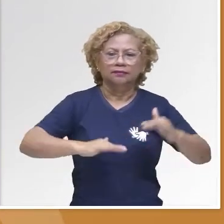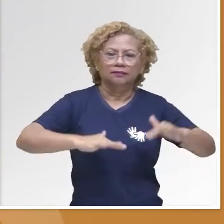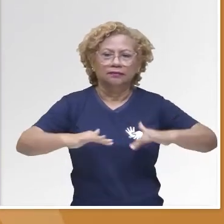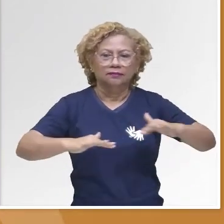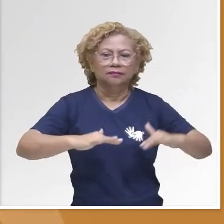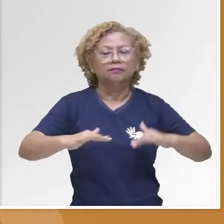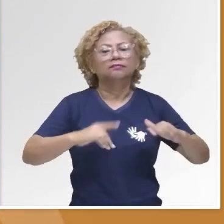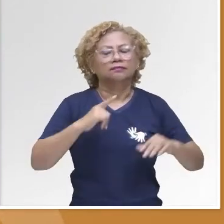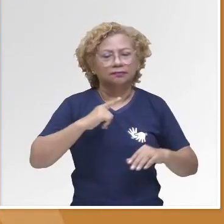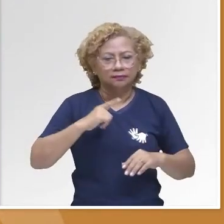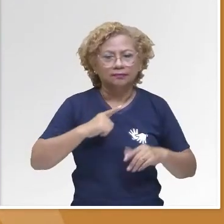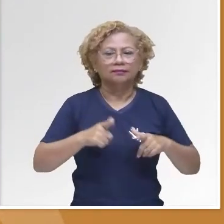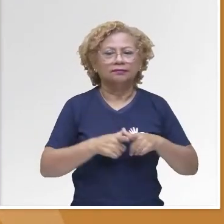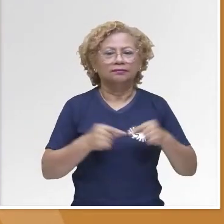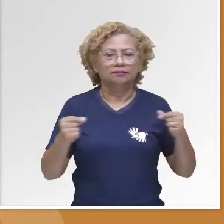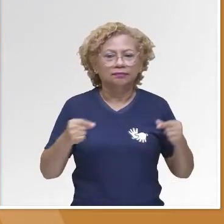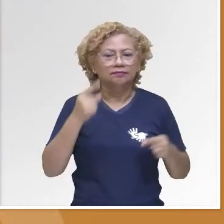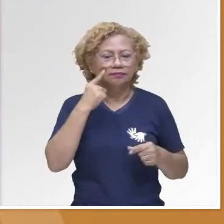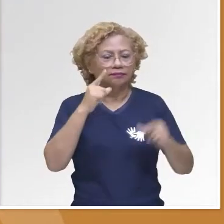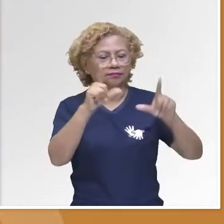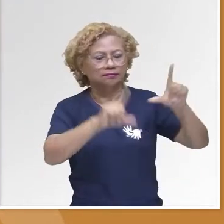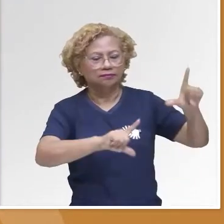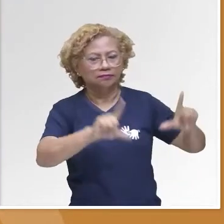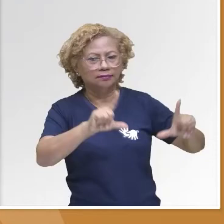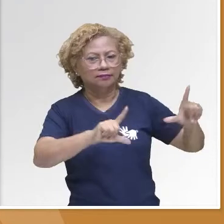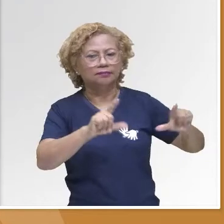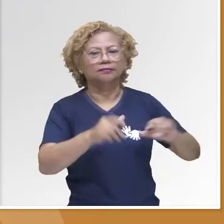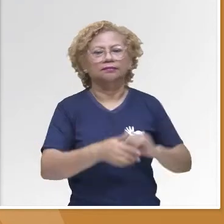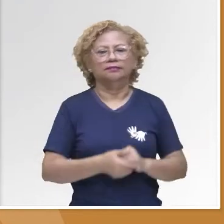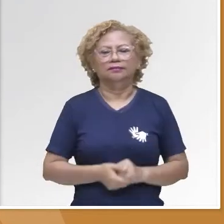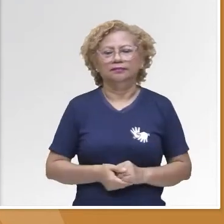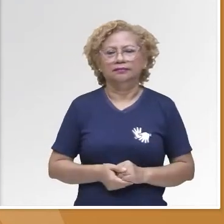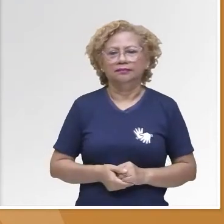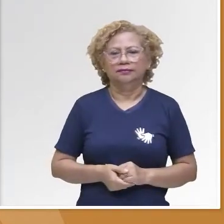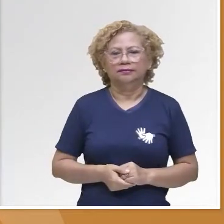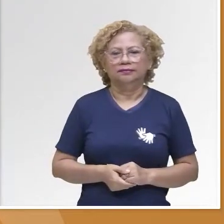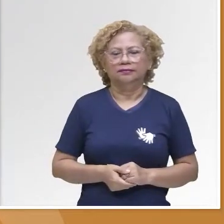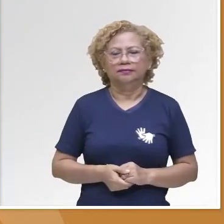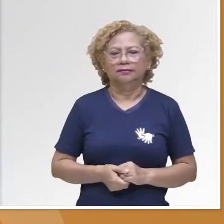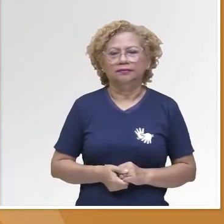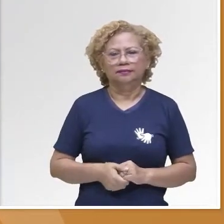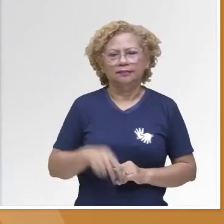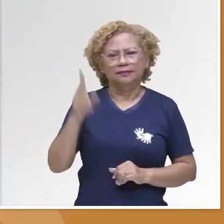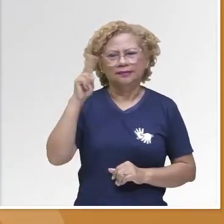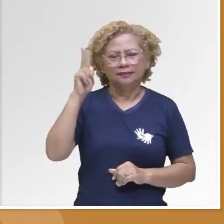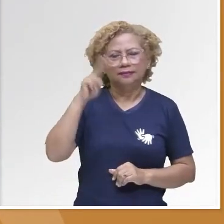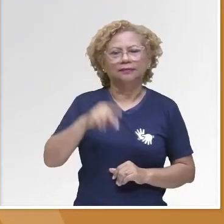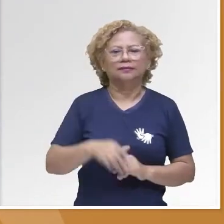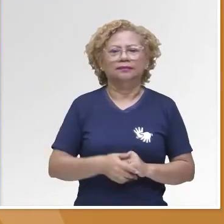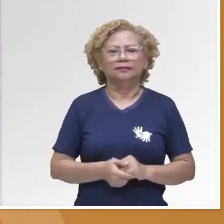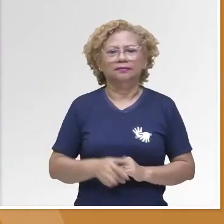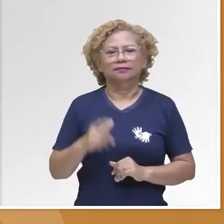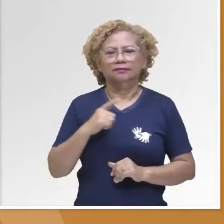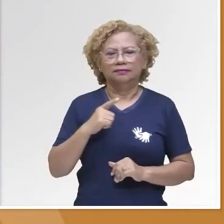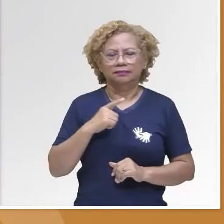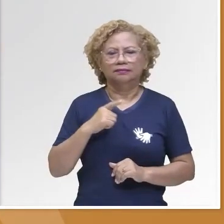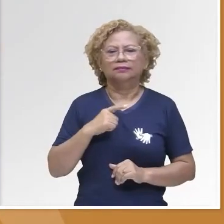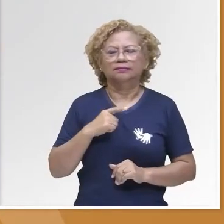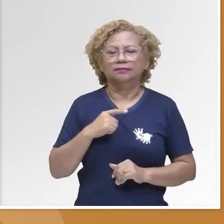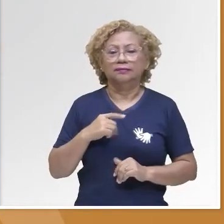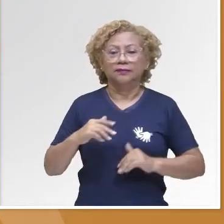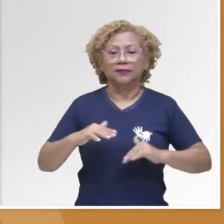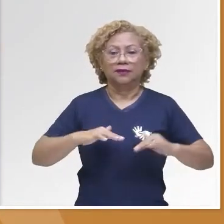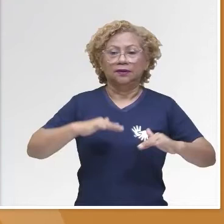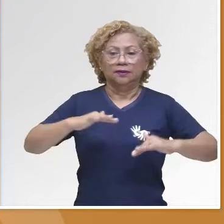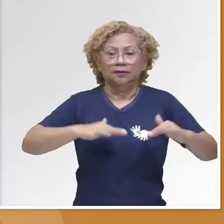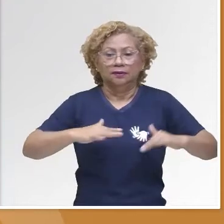que passam aí nos noticiários, né? Tivemos ali um grande terremoto,